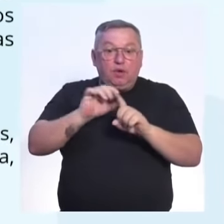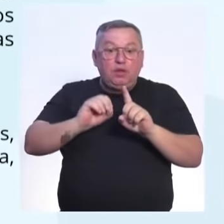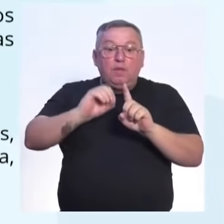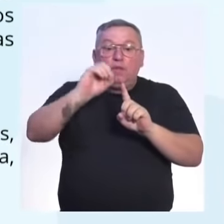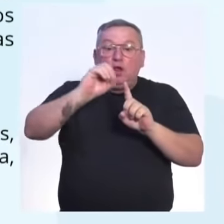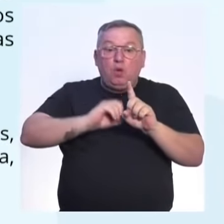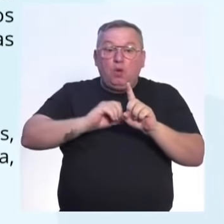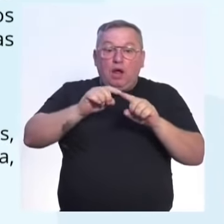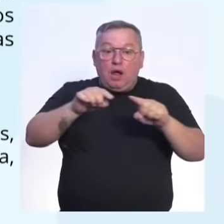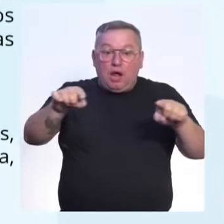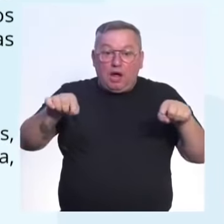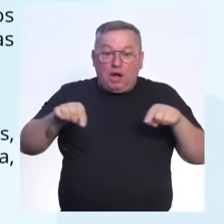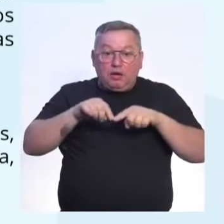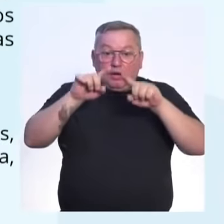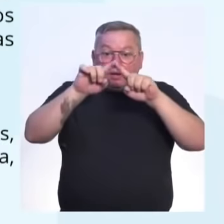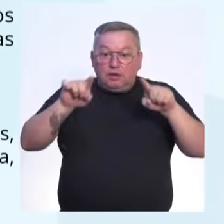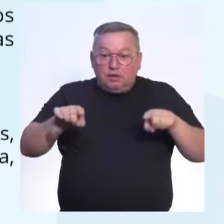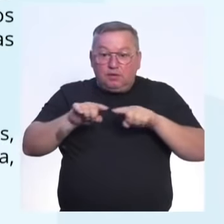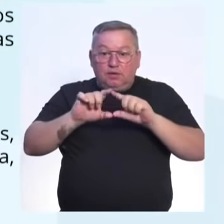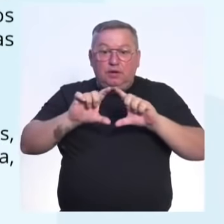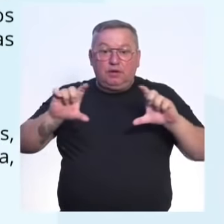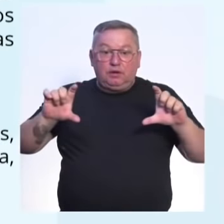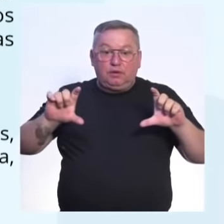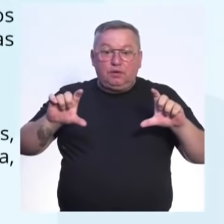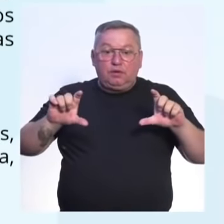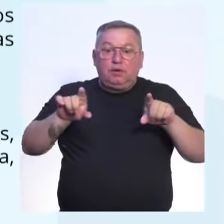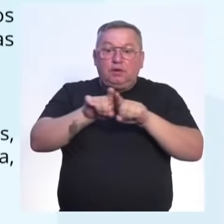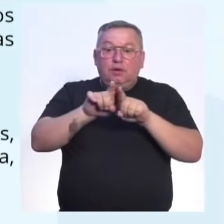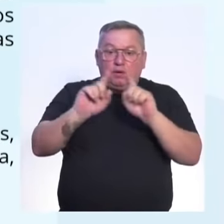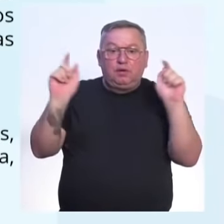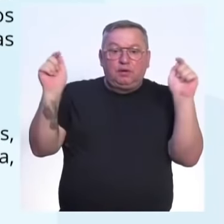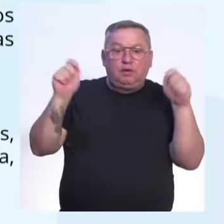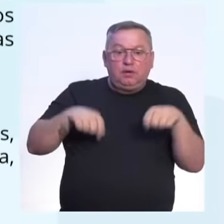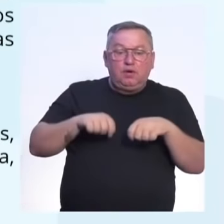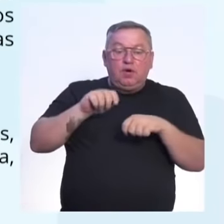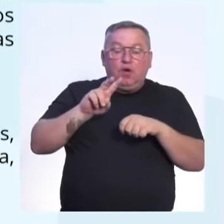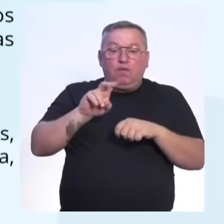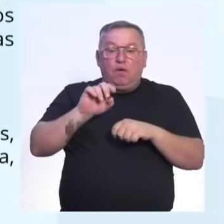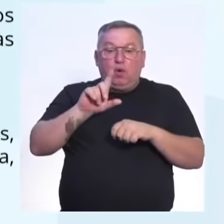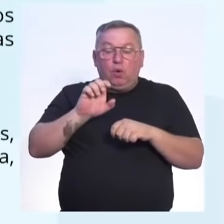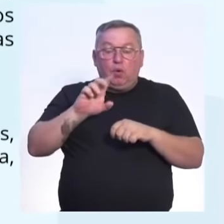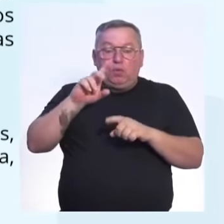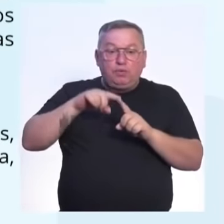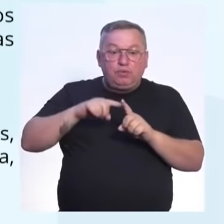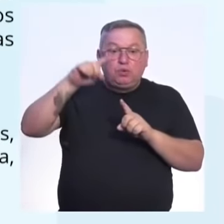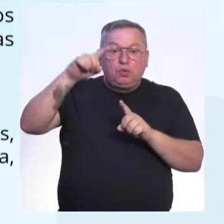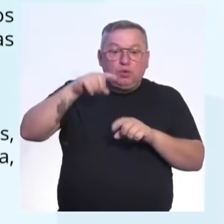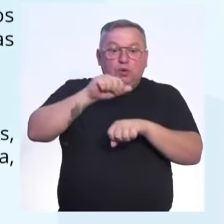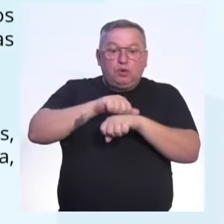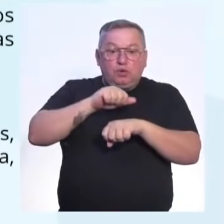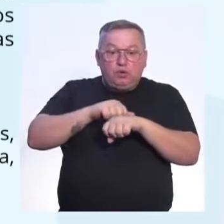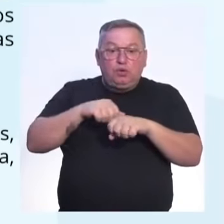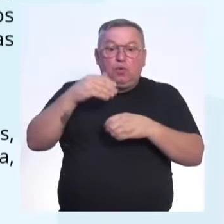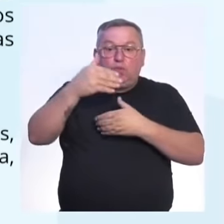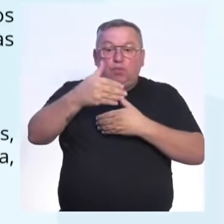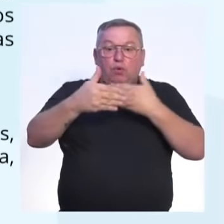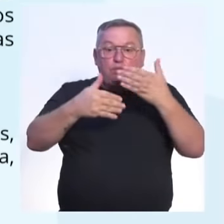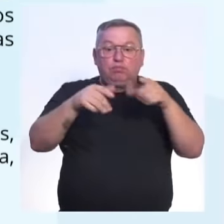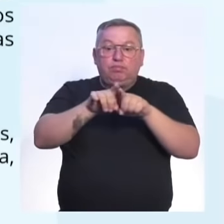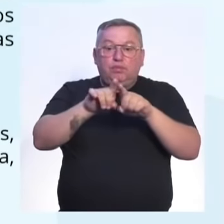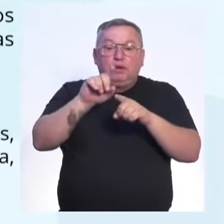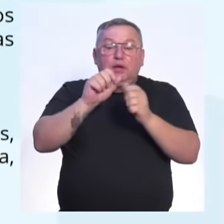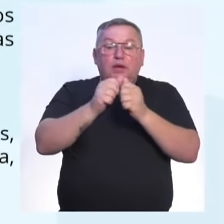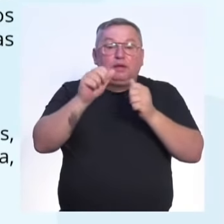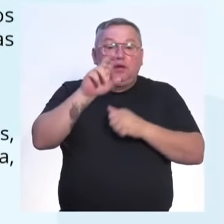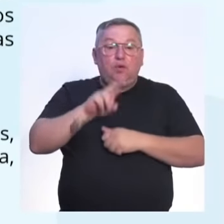tempo, temperatura, área de triângulos, retângulos, capacidade e volume de sólidos formados por blocos retangulares,